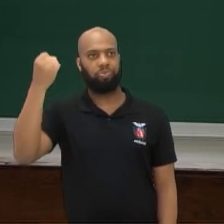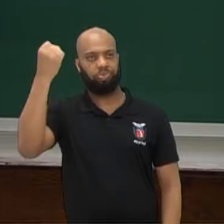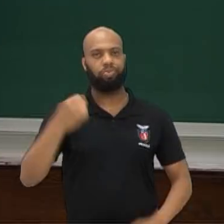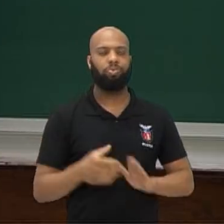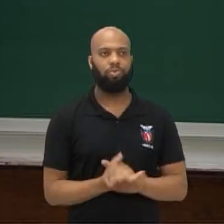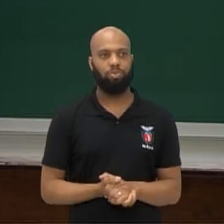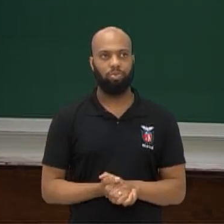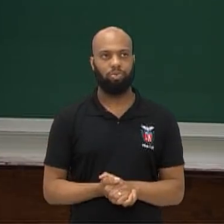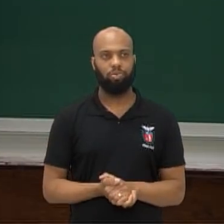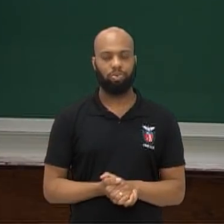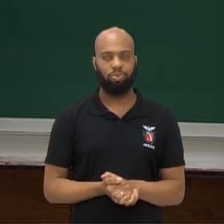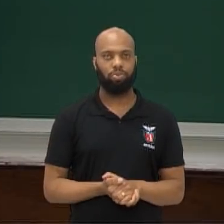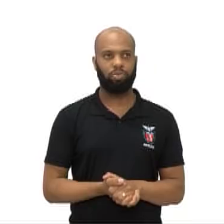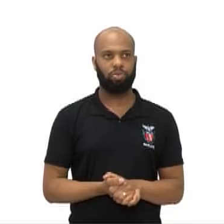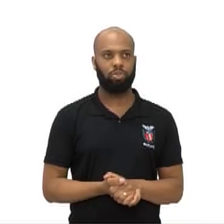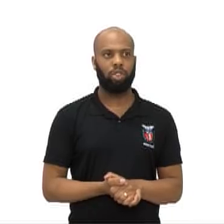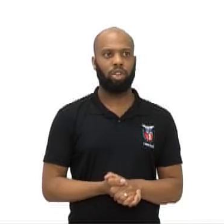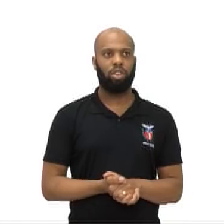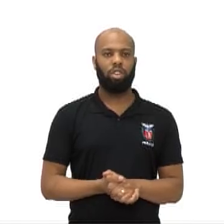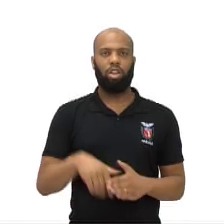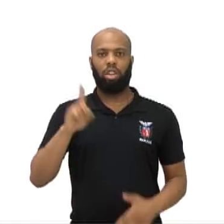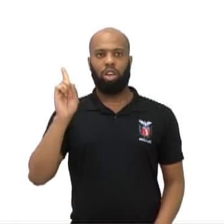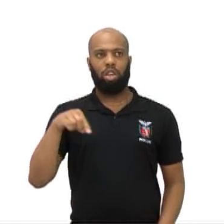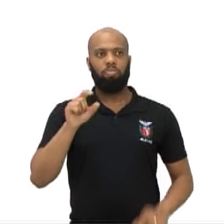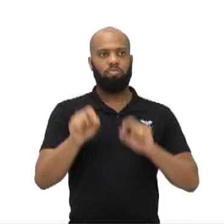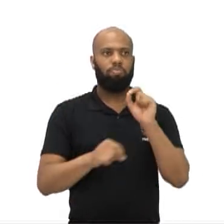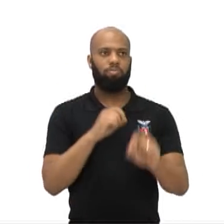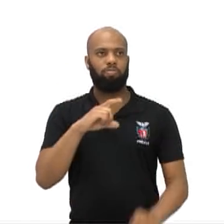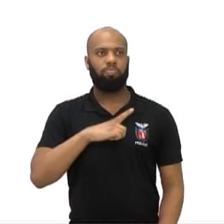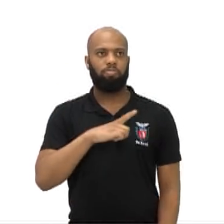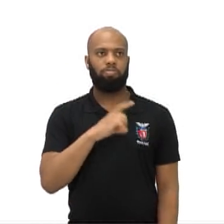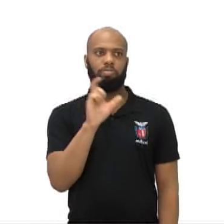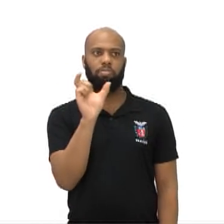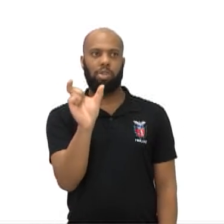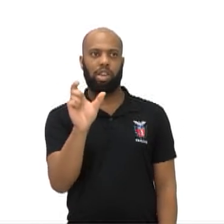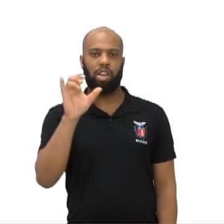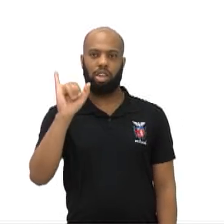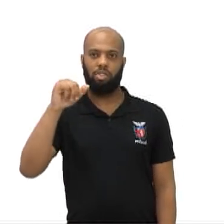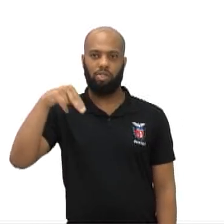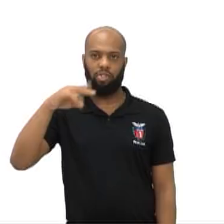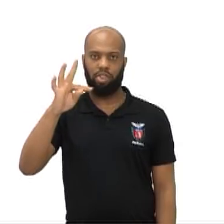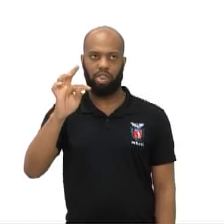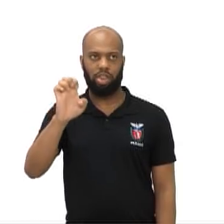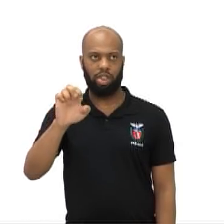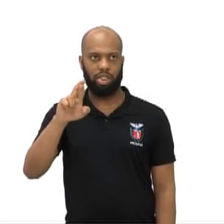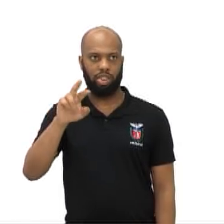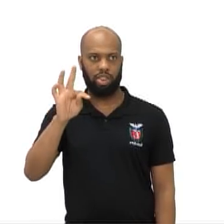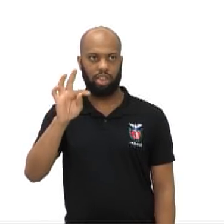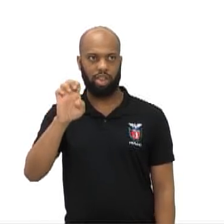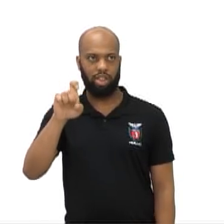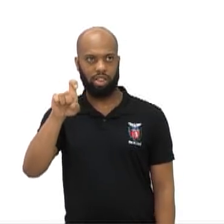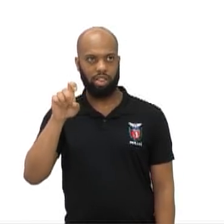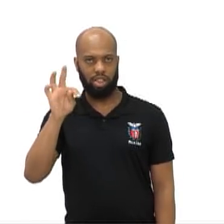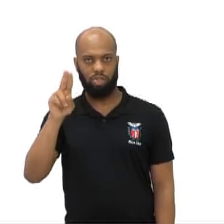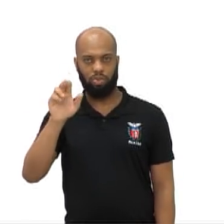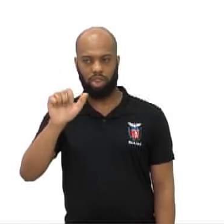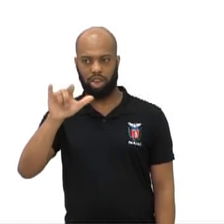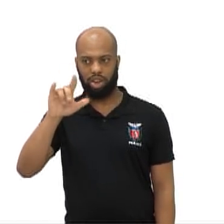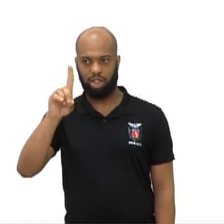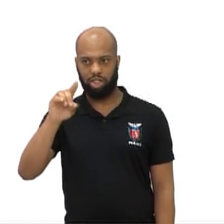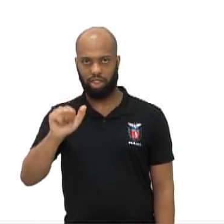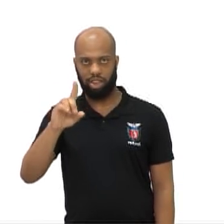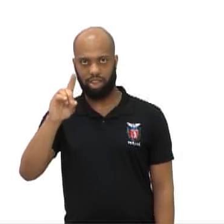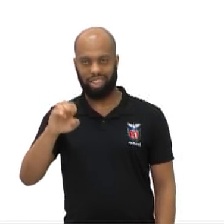último exercício da aula de hoje, né? O exercício 8, e eu vou pedir para vocês explicarem como que ocorre a